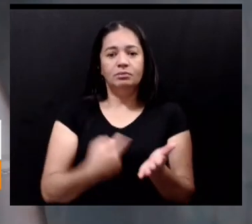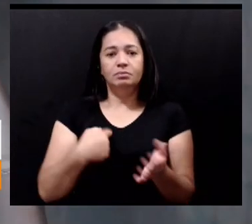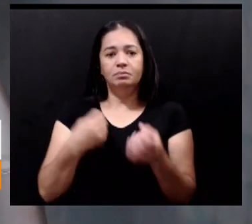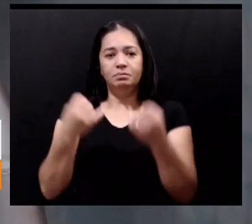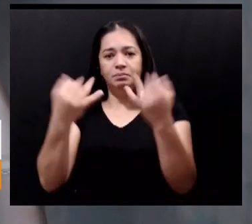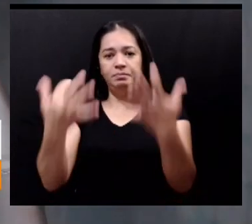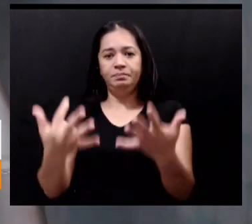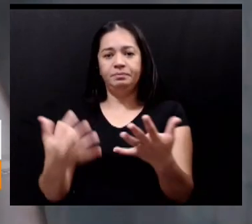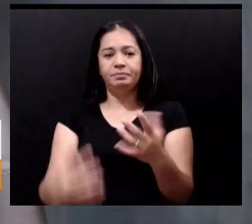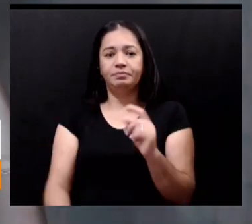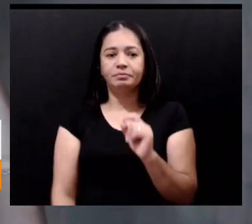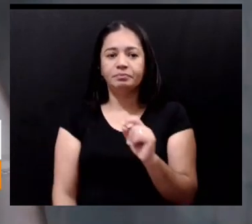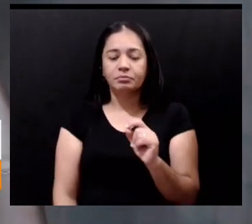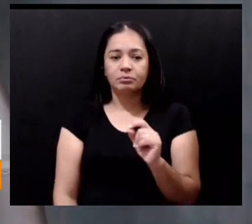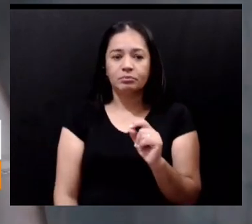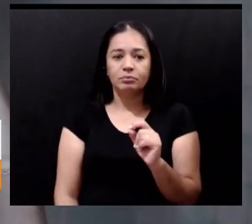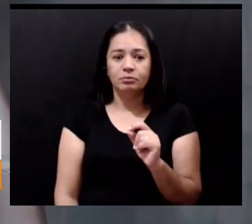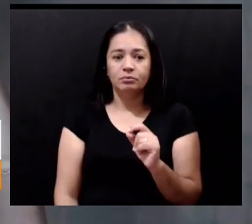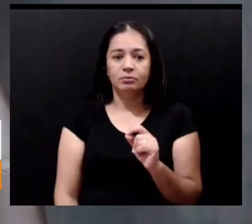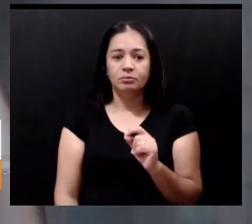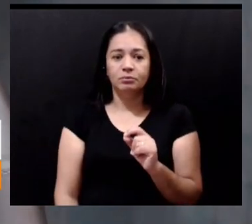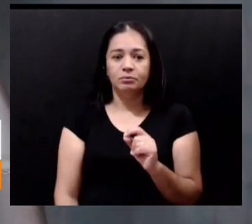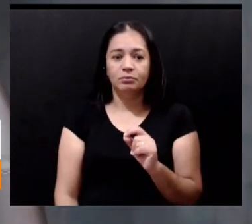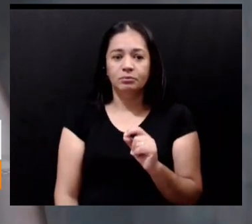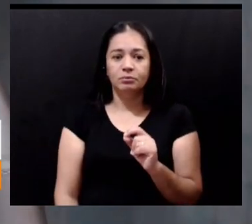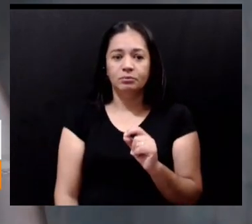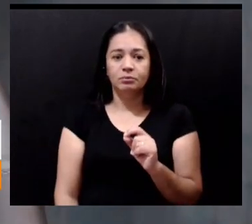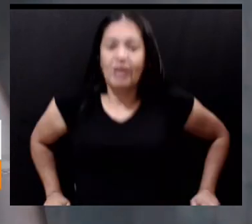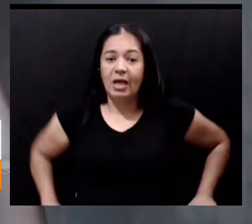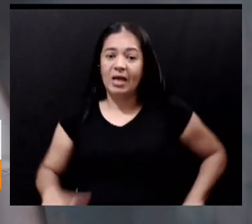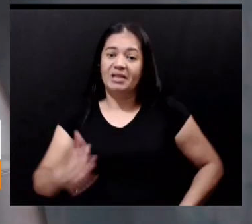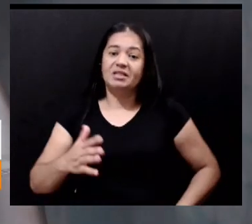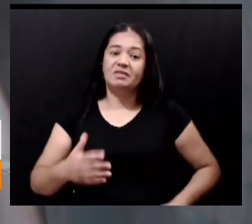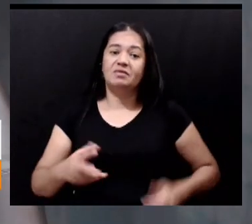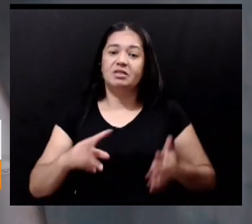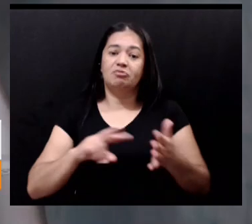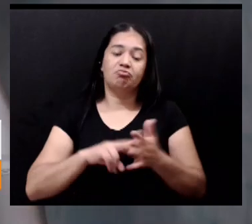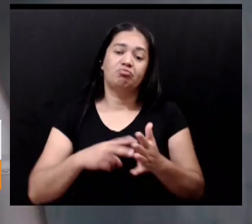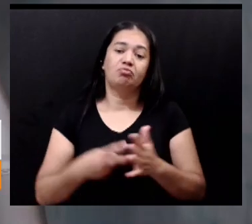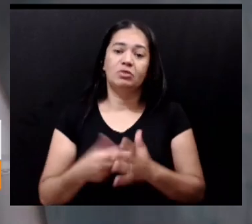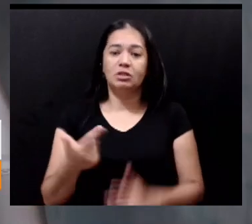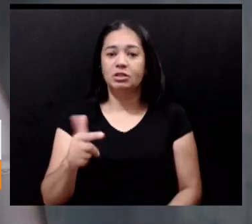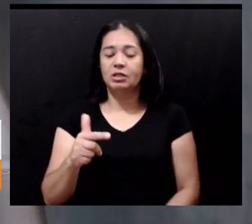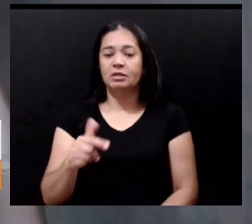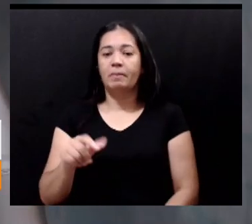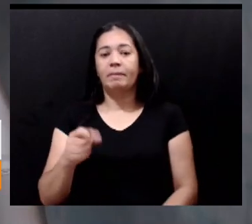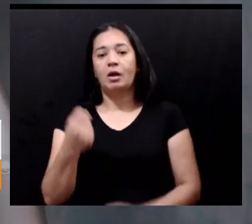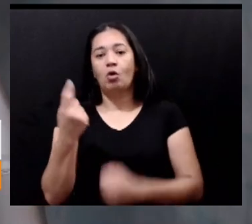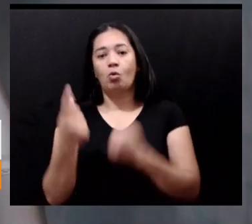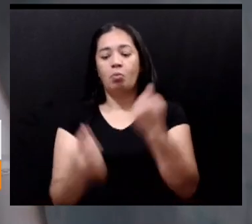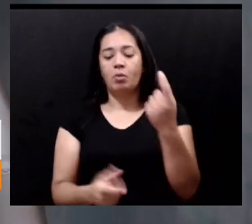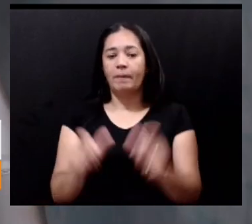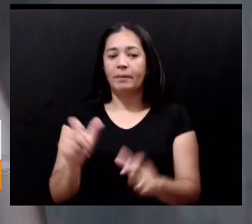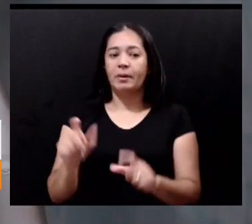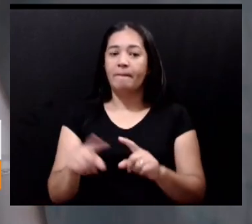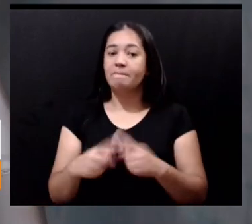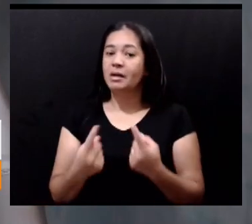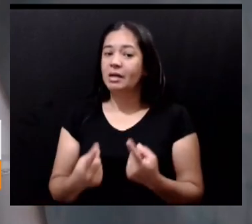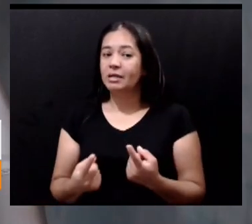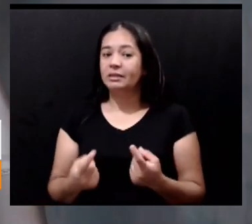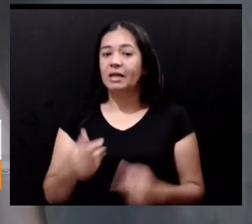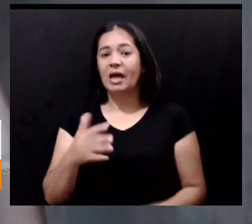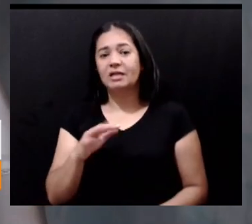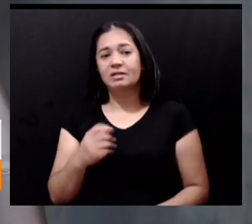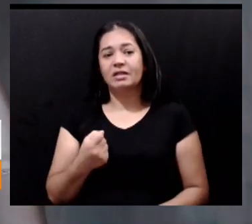sentido. Que pode não fazer sentido para todo mundo, né? Mas que eu entendo que, às vezes, algumas ações, a gente poder